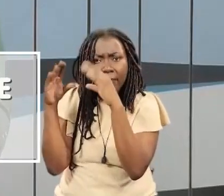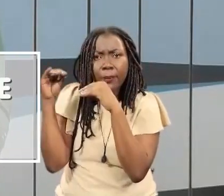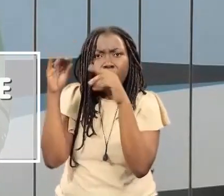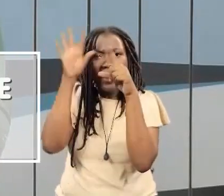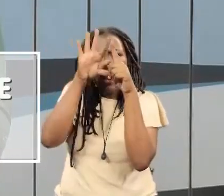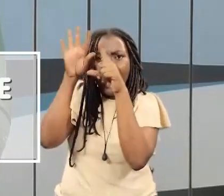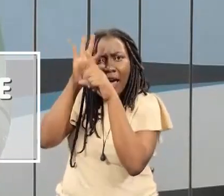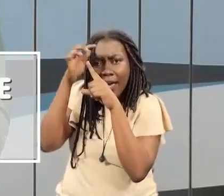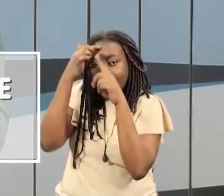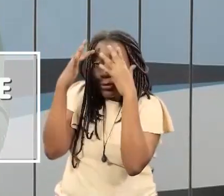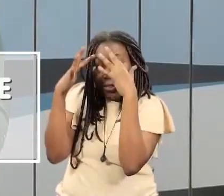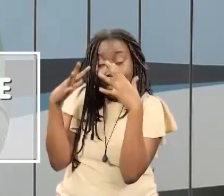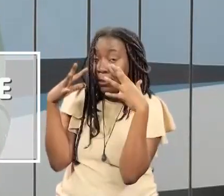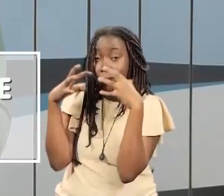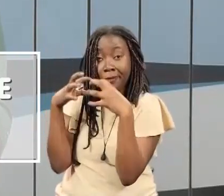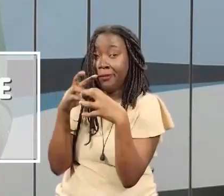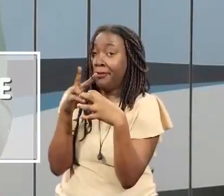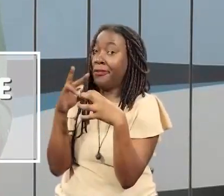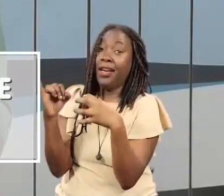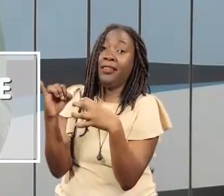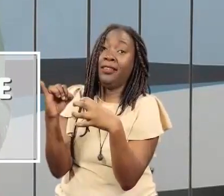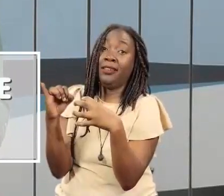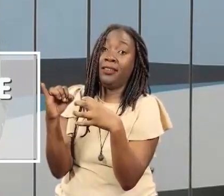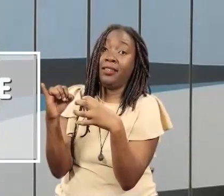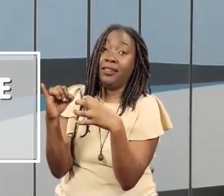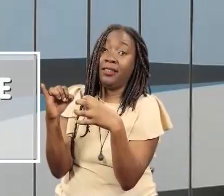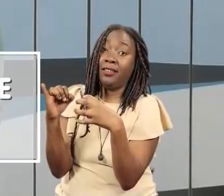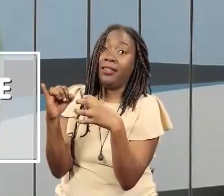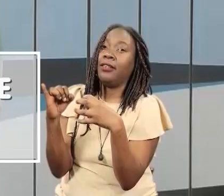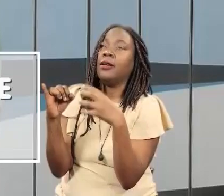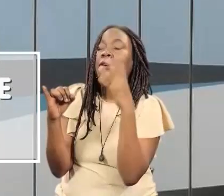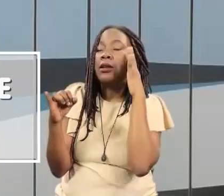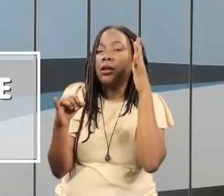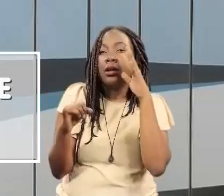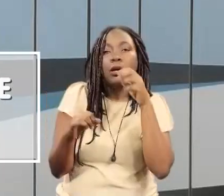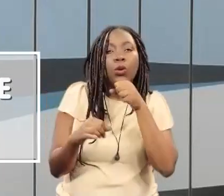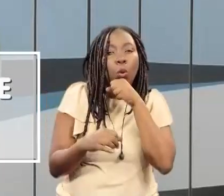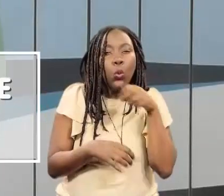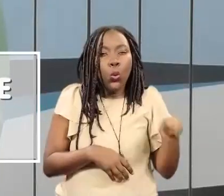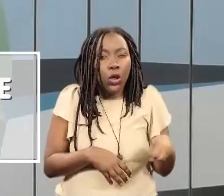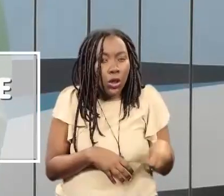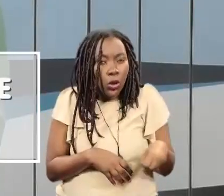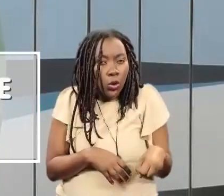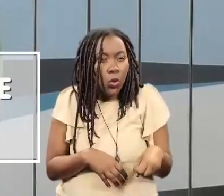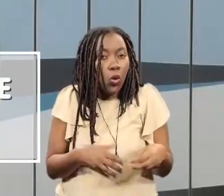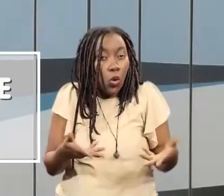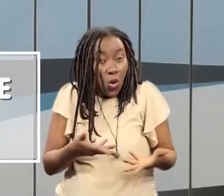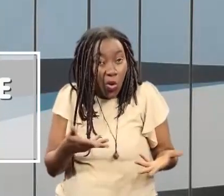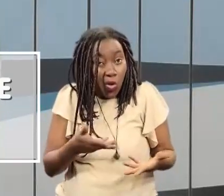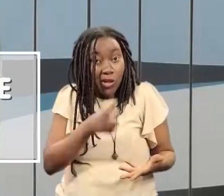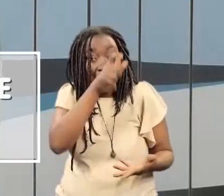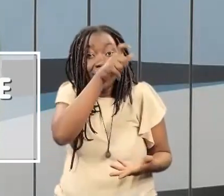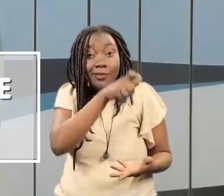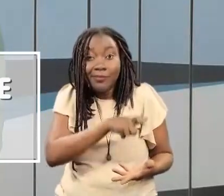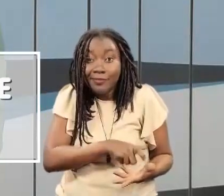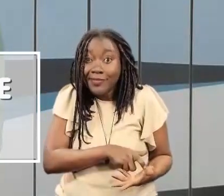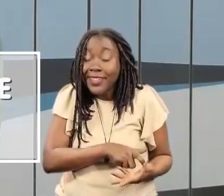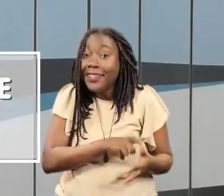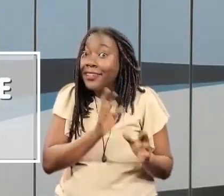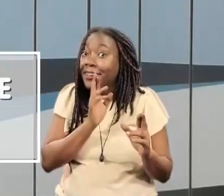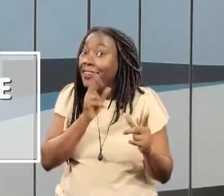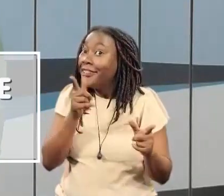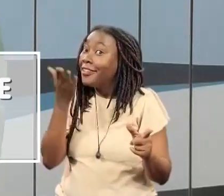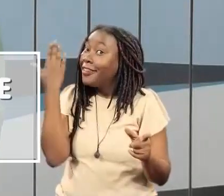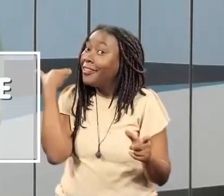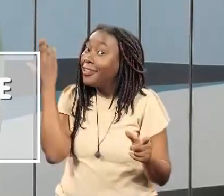cérebro, elas vão atrofiando. Vamos pensar no idoso hoje. O perfil do idoso de hoje é muito diferente do idoso de anos atrás. O